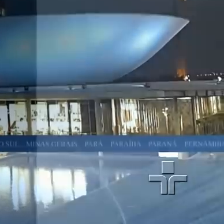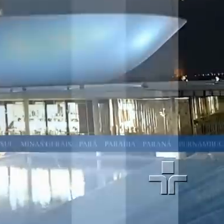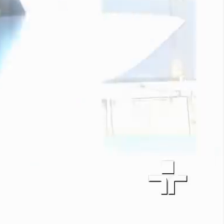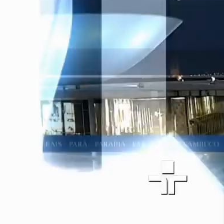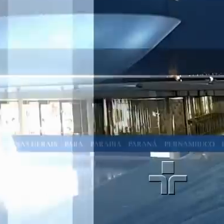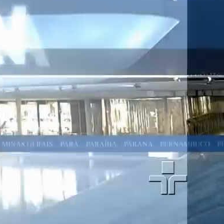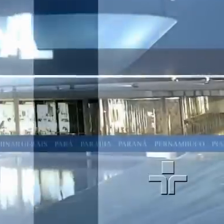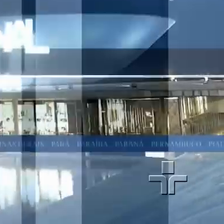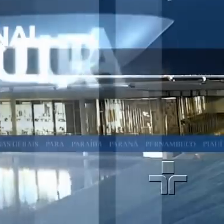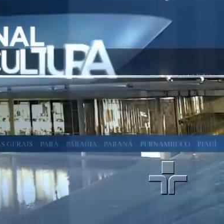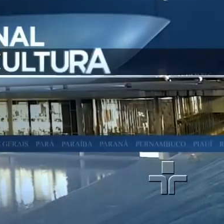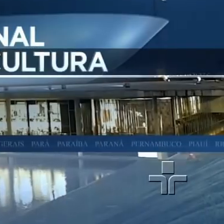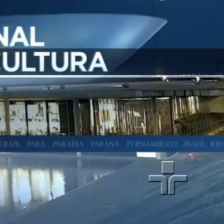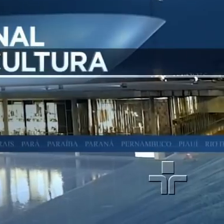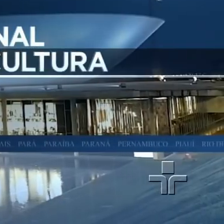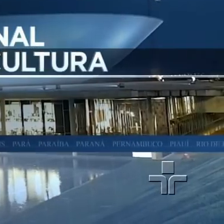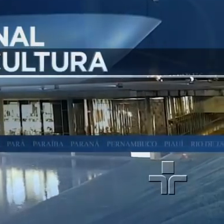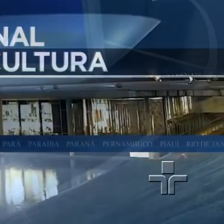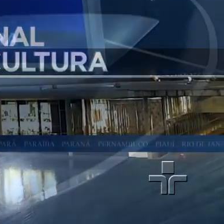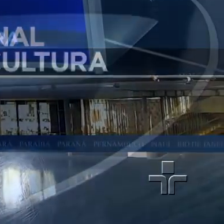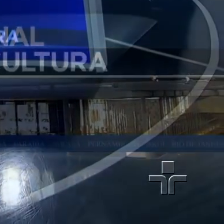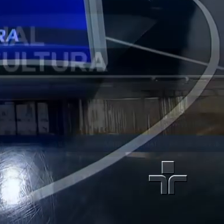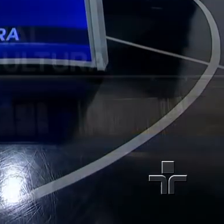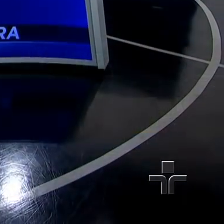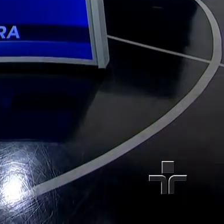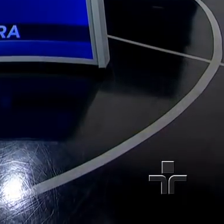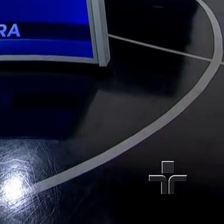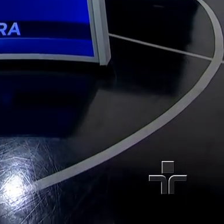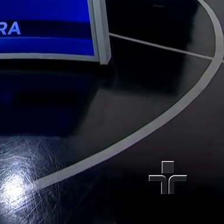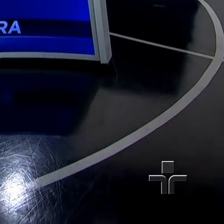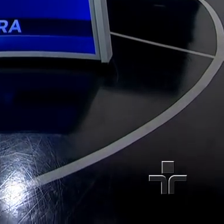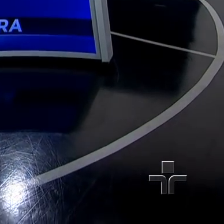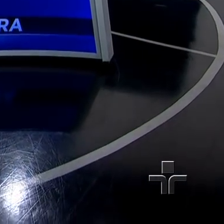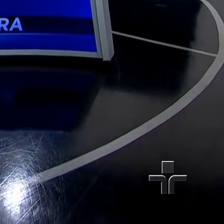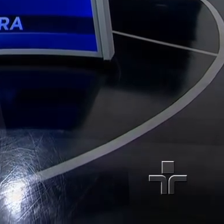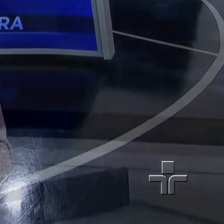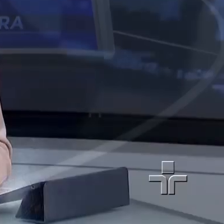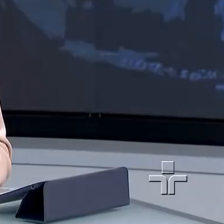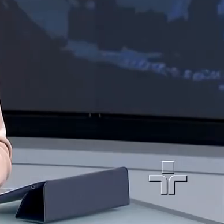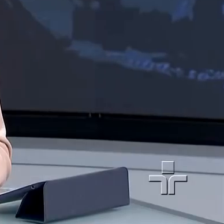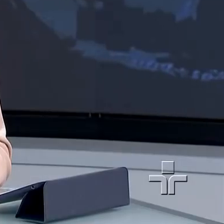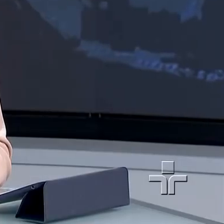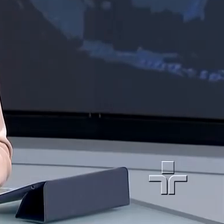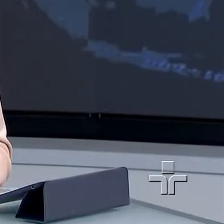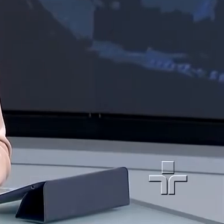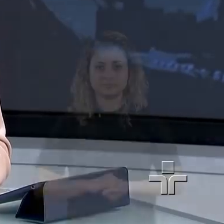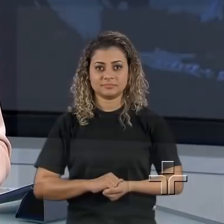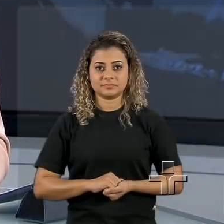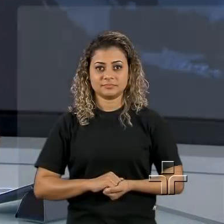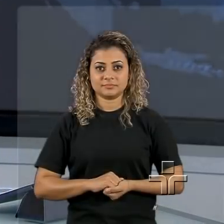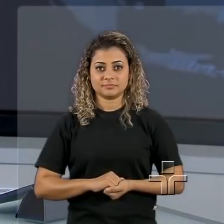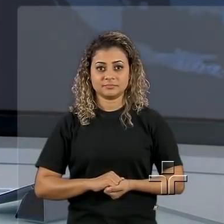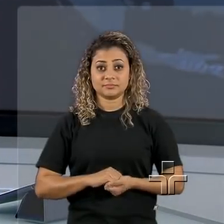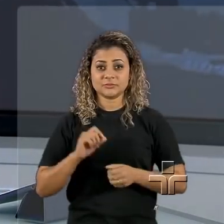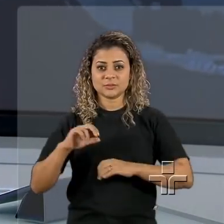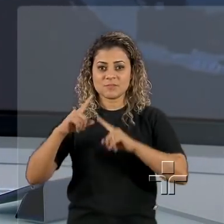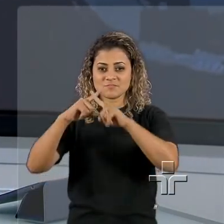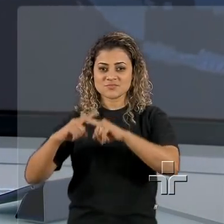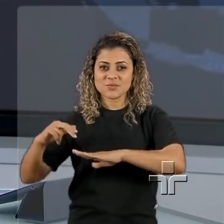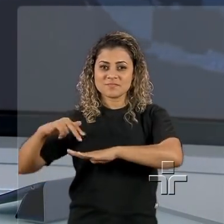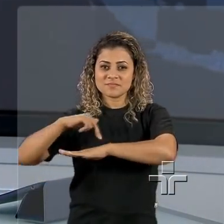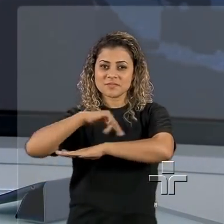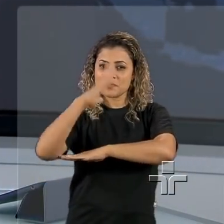é a ideia de que o que vem do Estado, o que vem do mercado não é bom, que o mercado nunca pode fazer nada que preste, que iniciativa